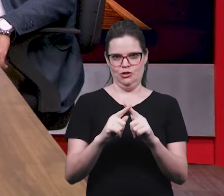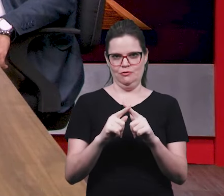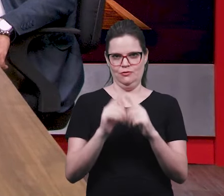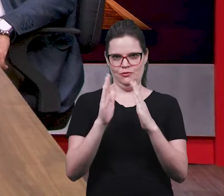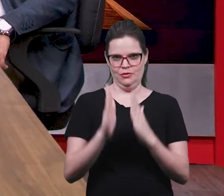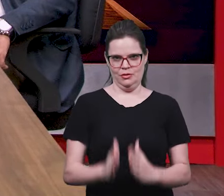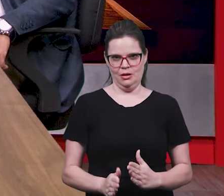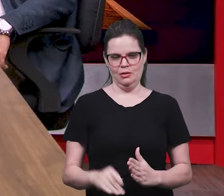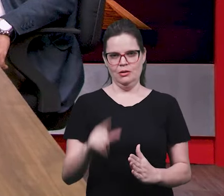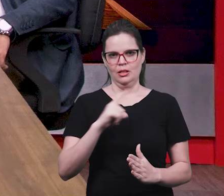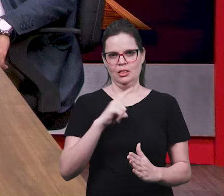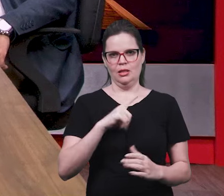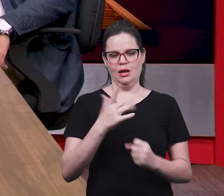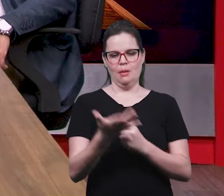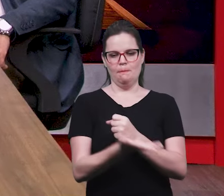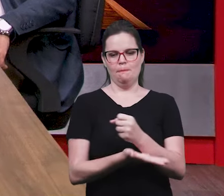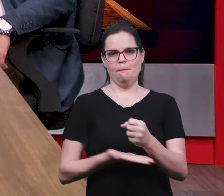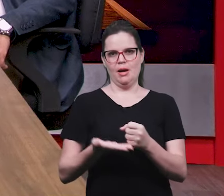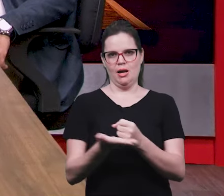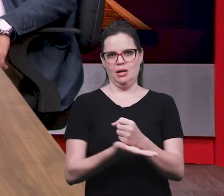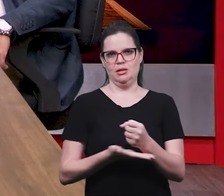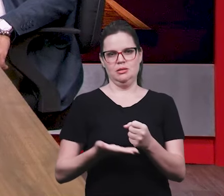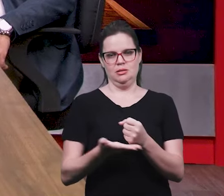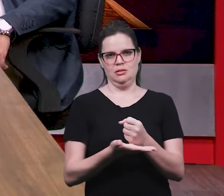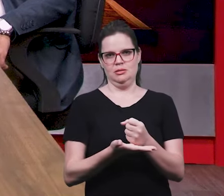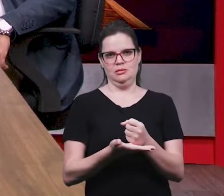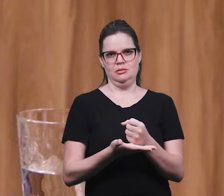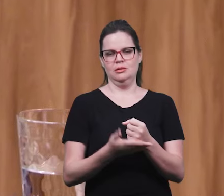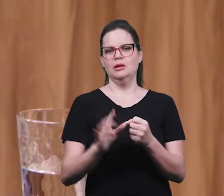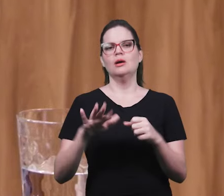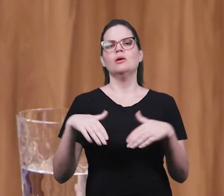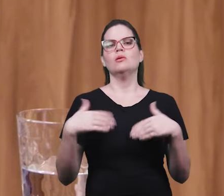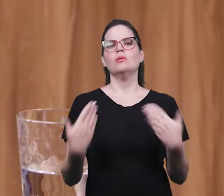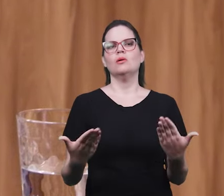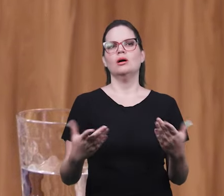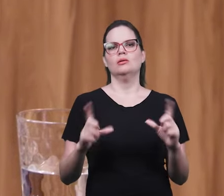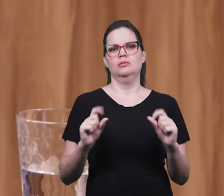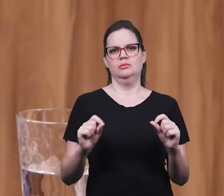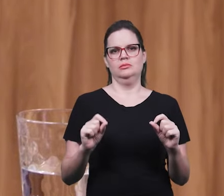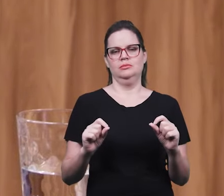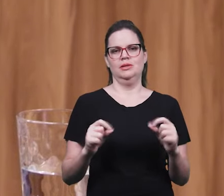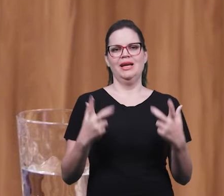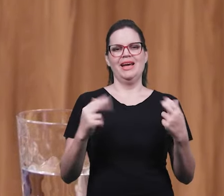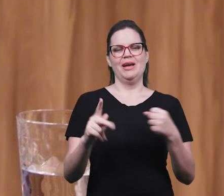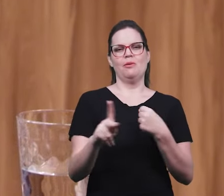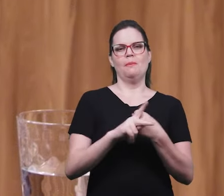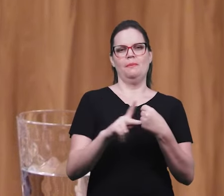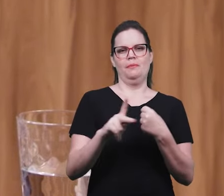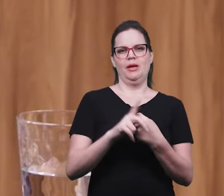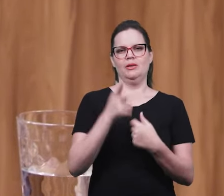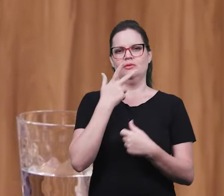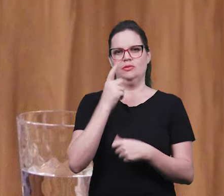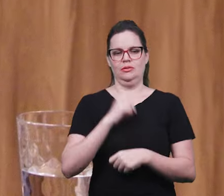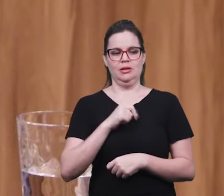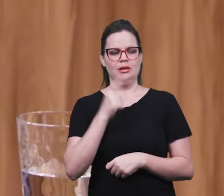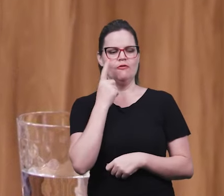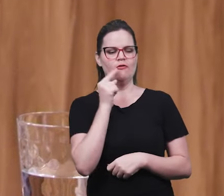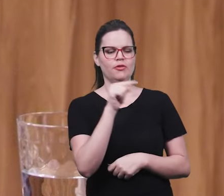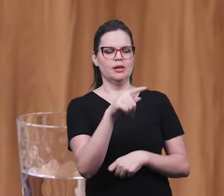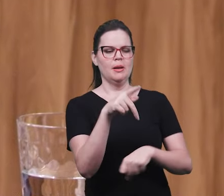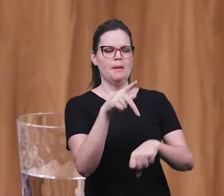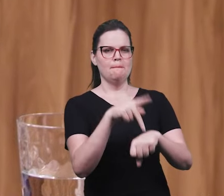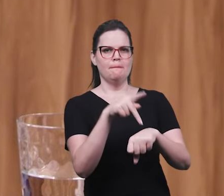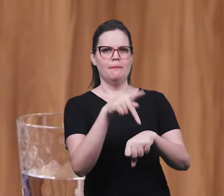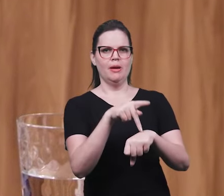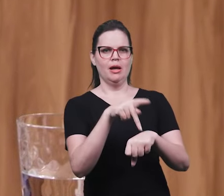seria aquela confissão que Pedro fez, quando ele disse assim, sobre esta pedra eu edificarei a minha igreja. Então, mostrando que